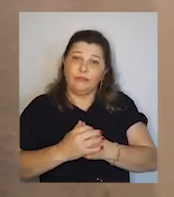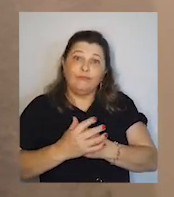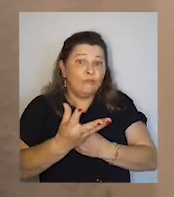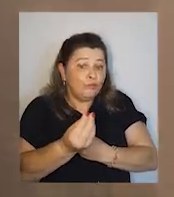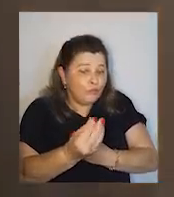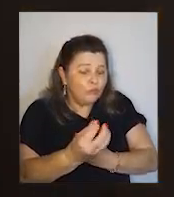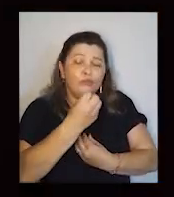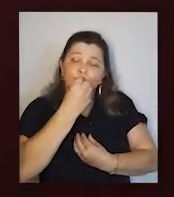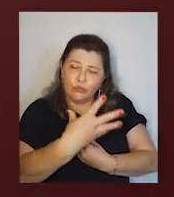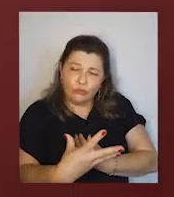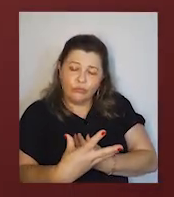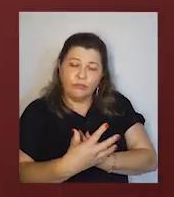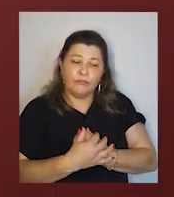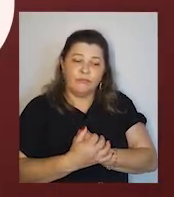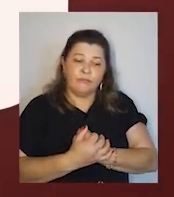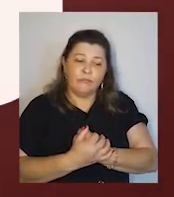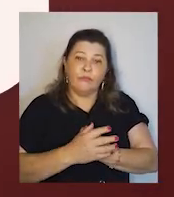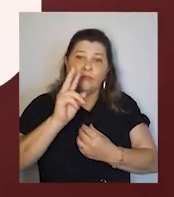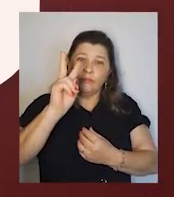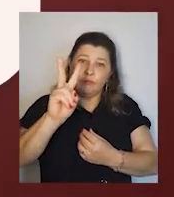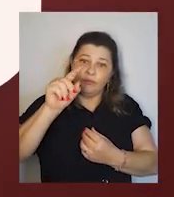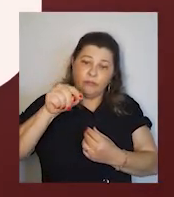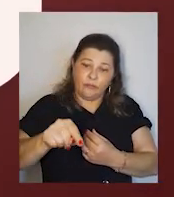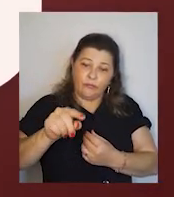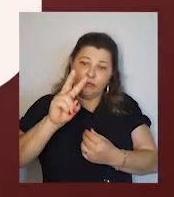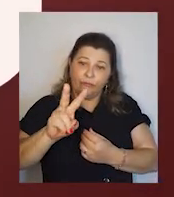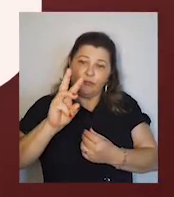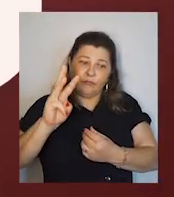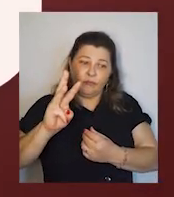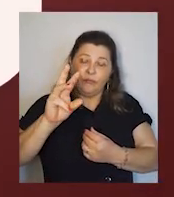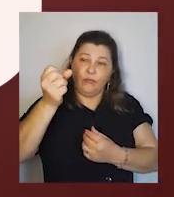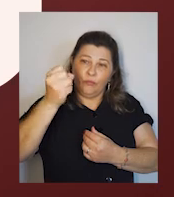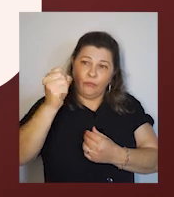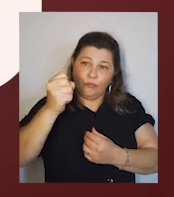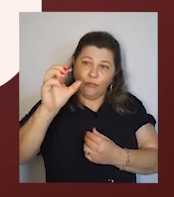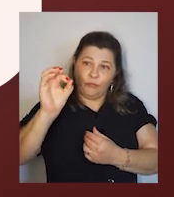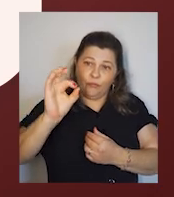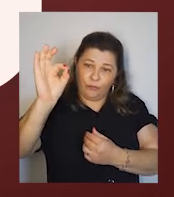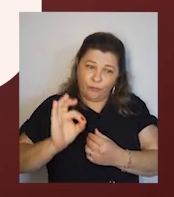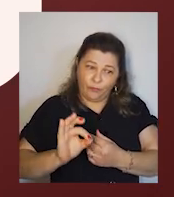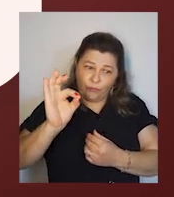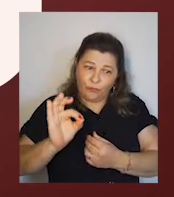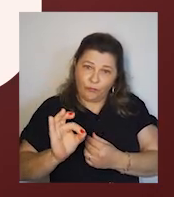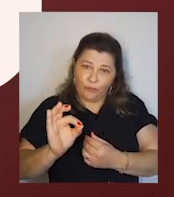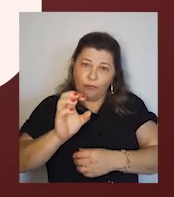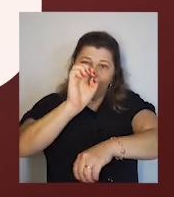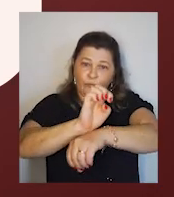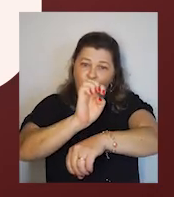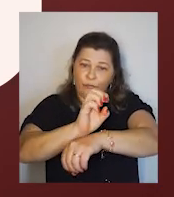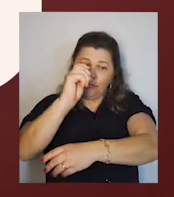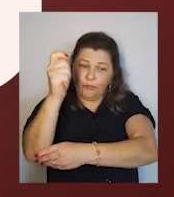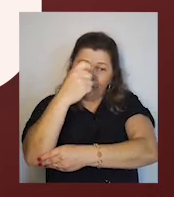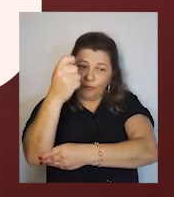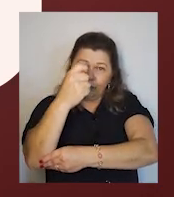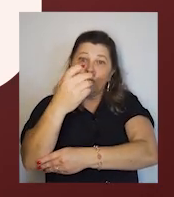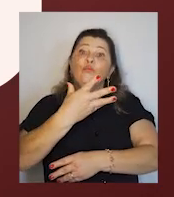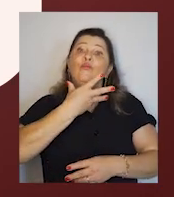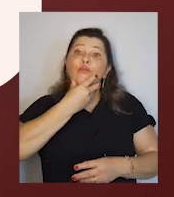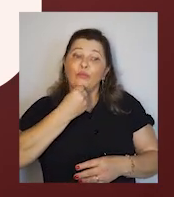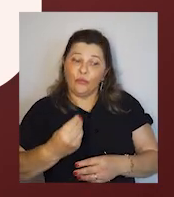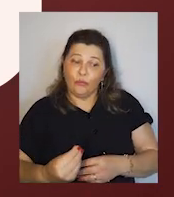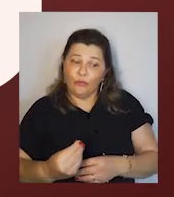é muito bom. Em 2023, 80% das mortes por suicídio no estado foram de